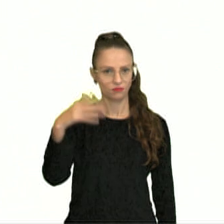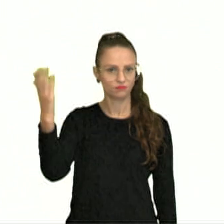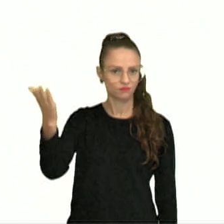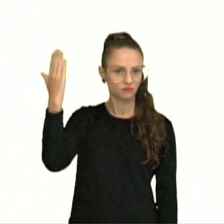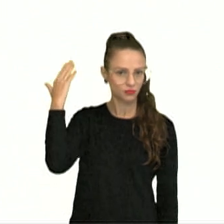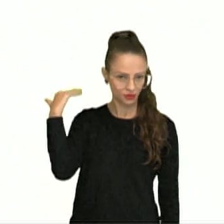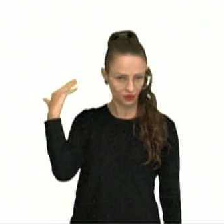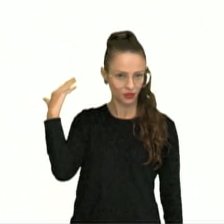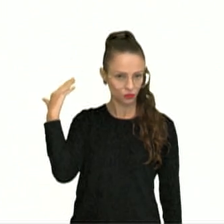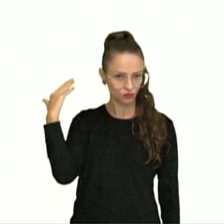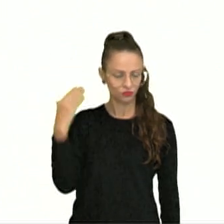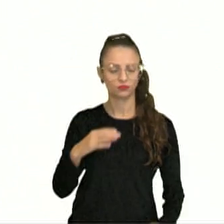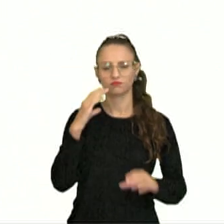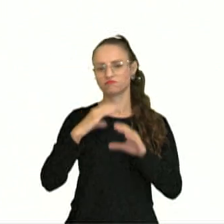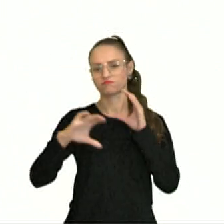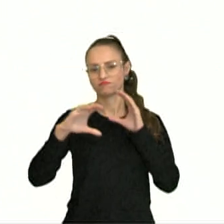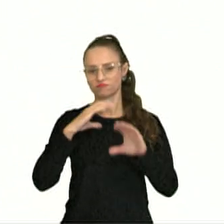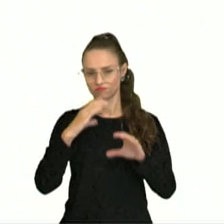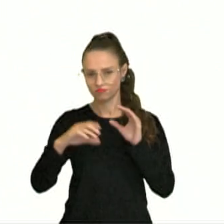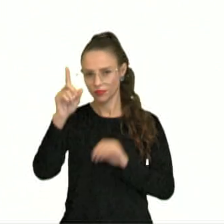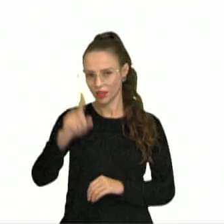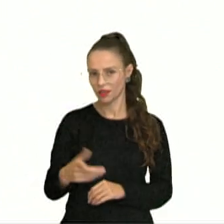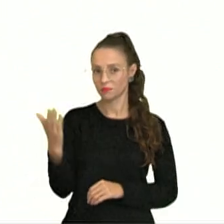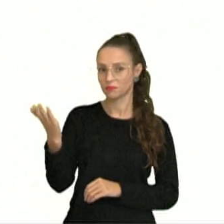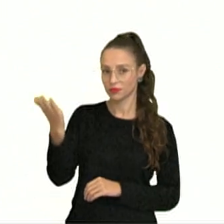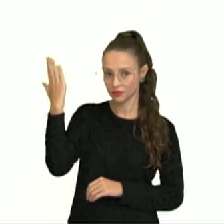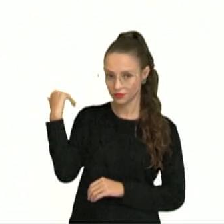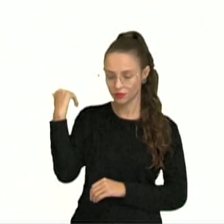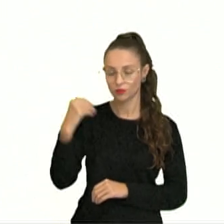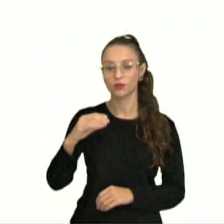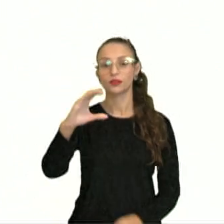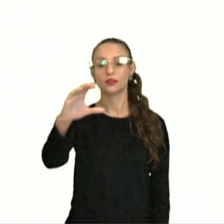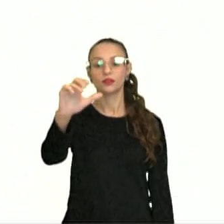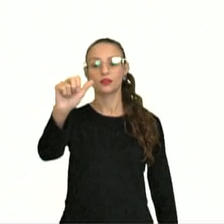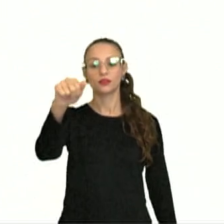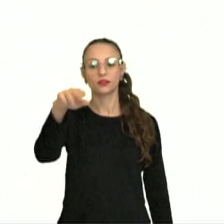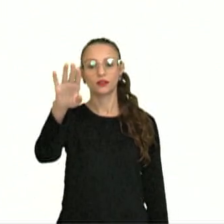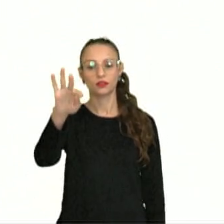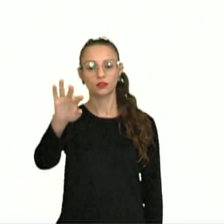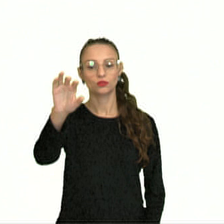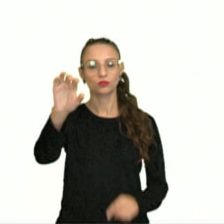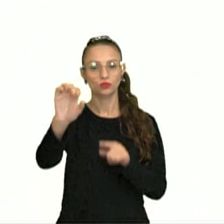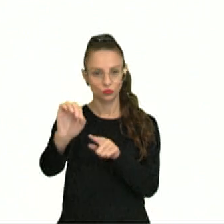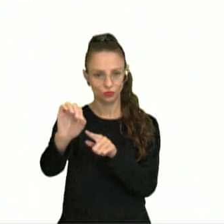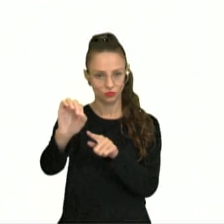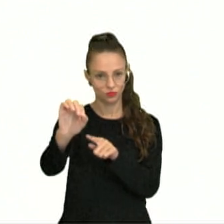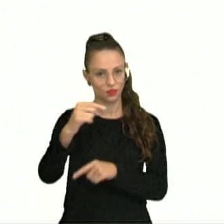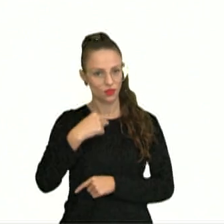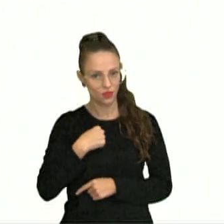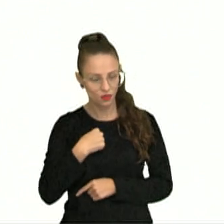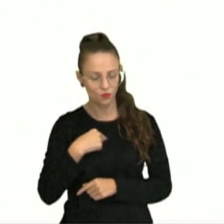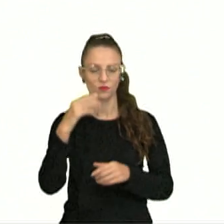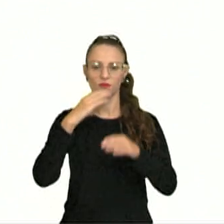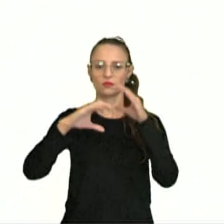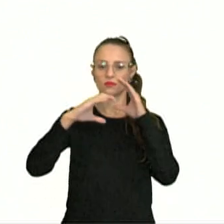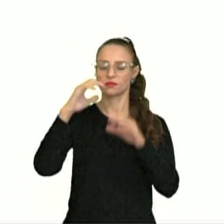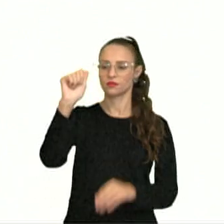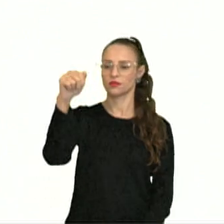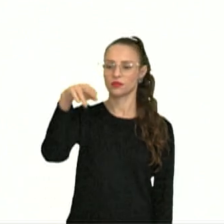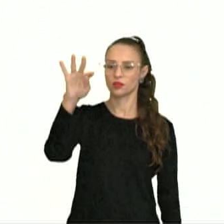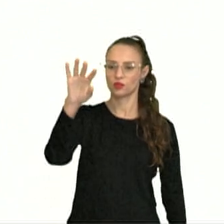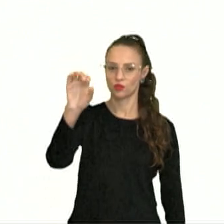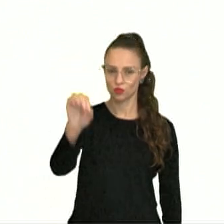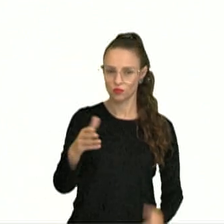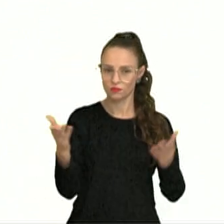uma ação de cantar, está no tempo passado. Canto, né, eu canto, então, presente.